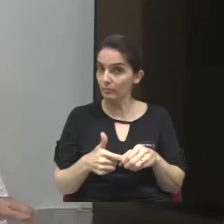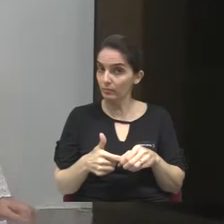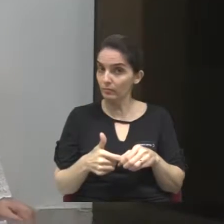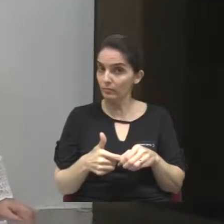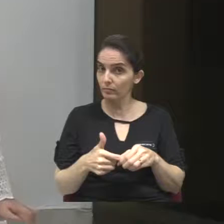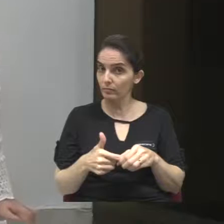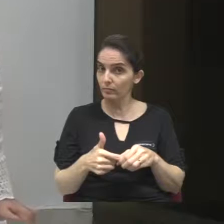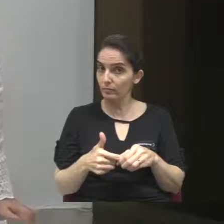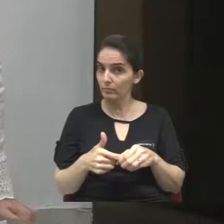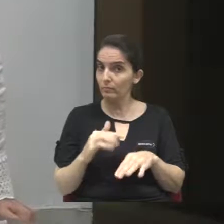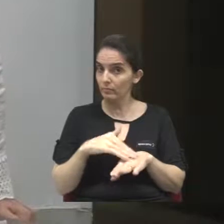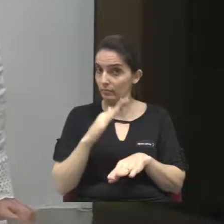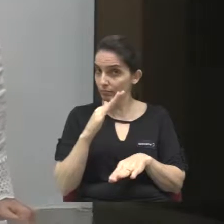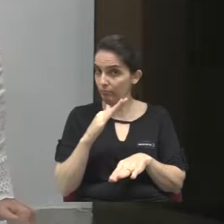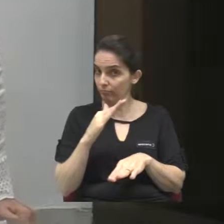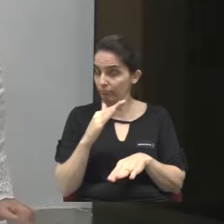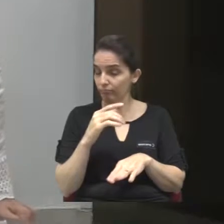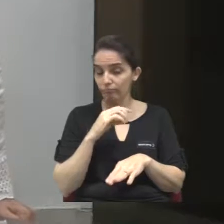ninguém gostaria.